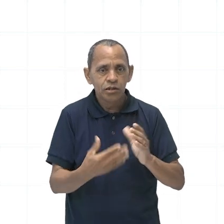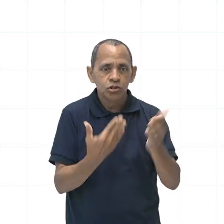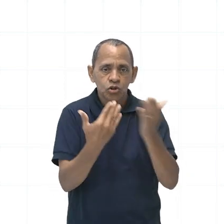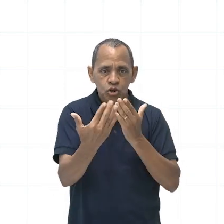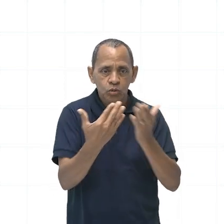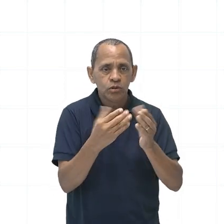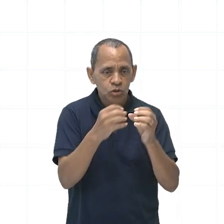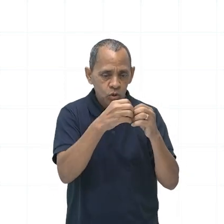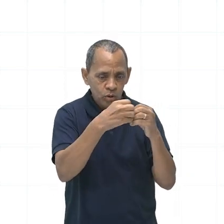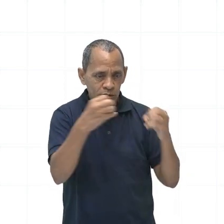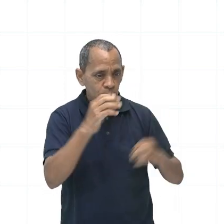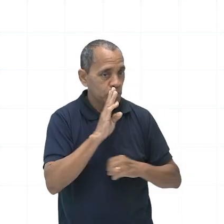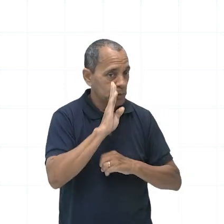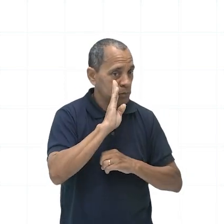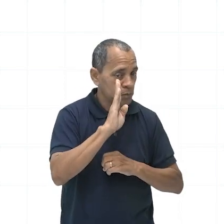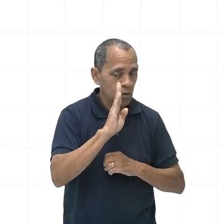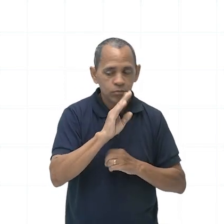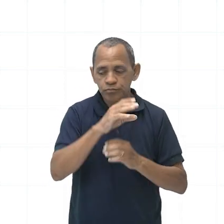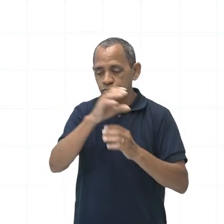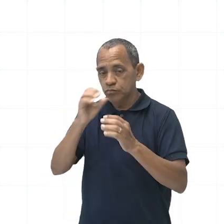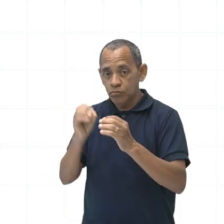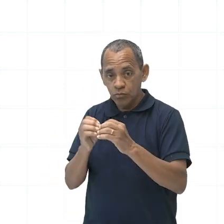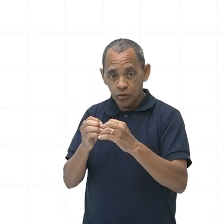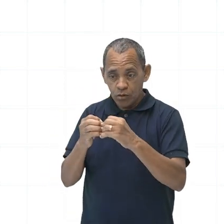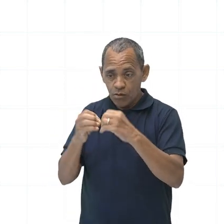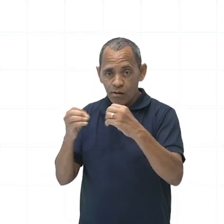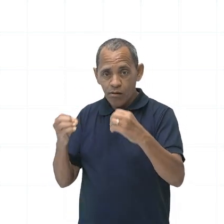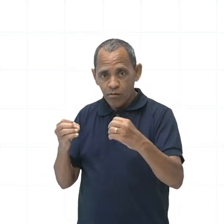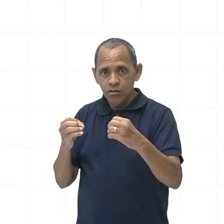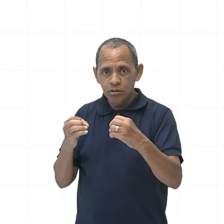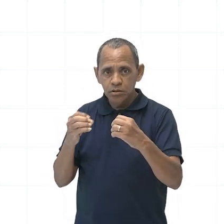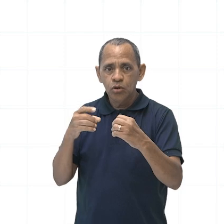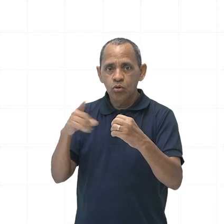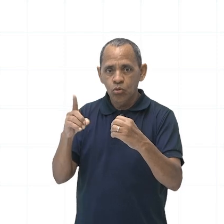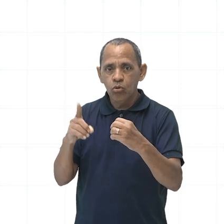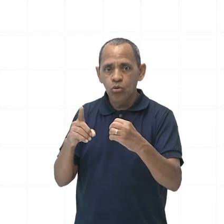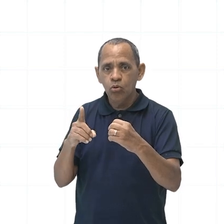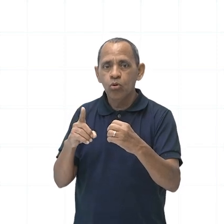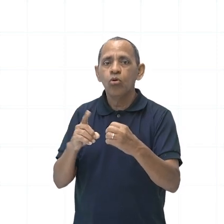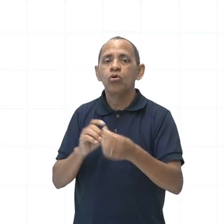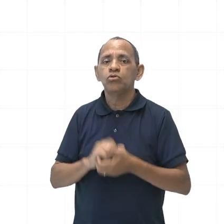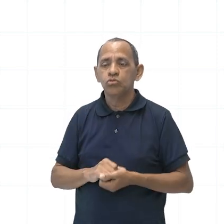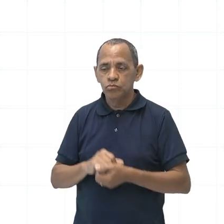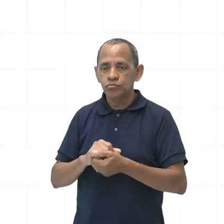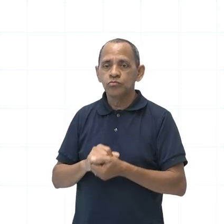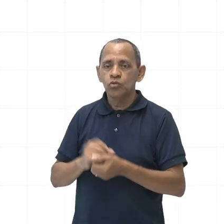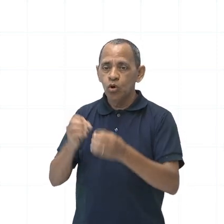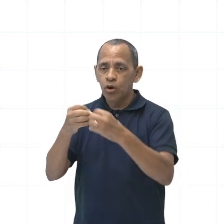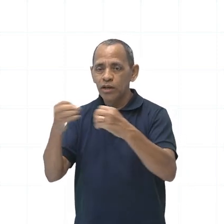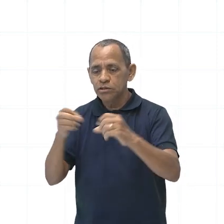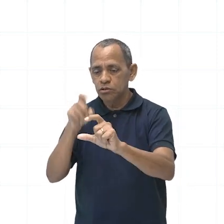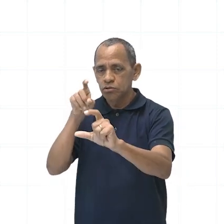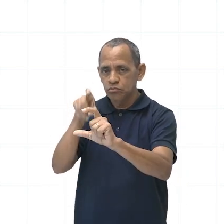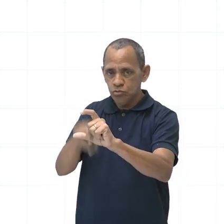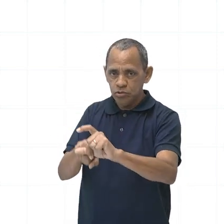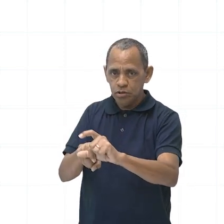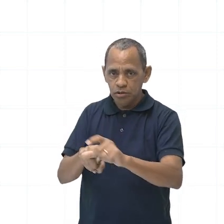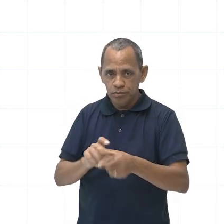na minha oração principal. E o outro elemento da comparação vai estar na minha